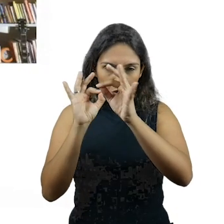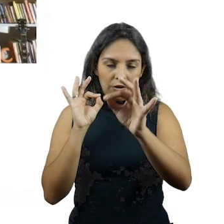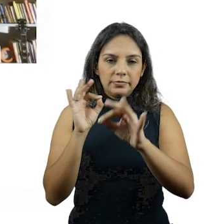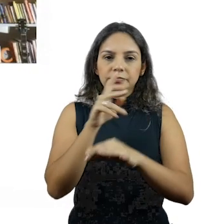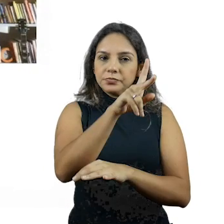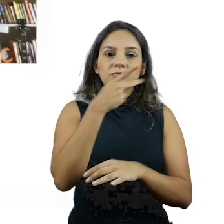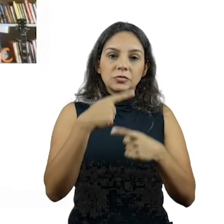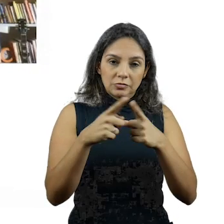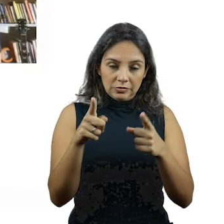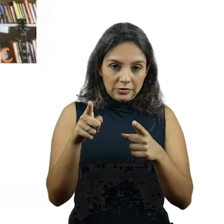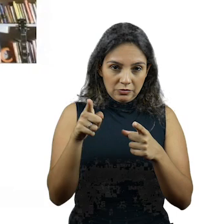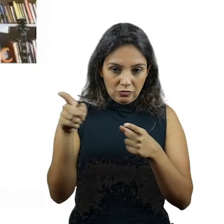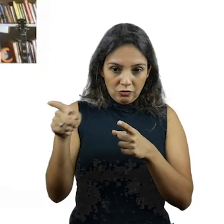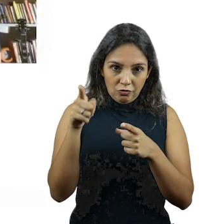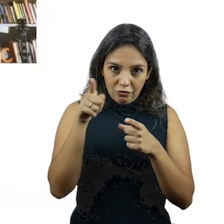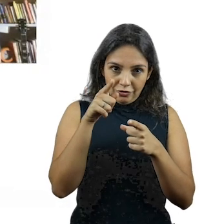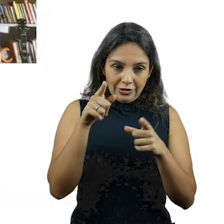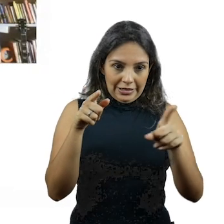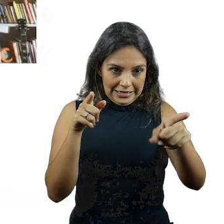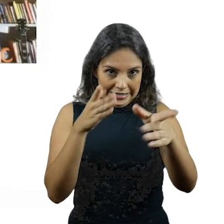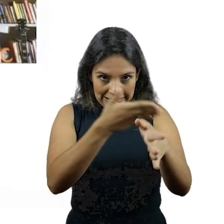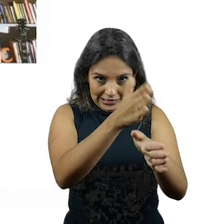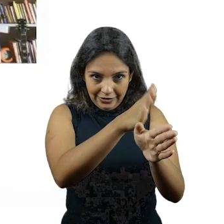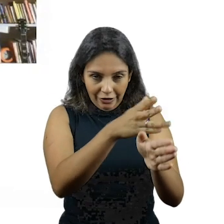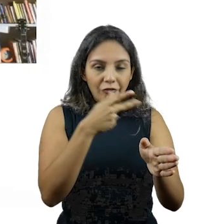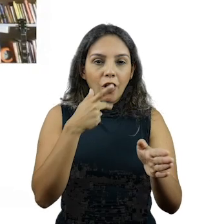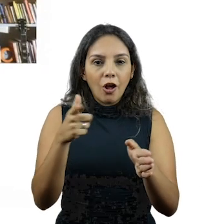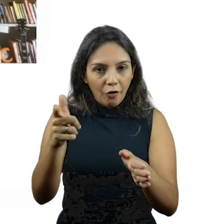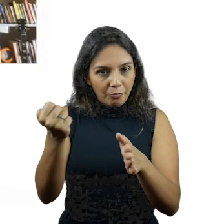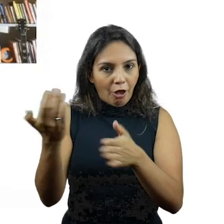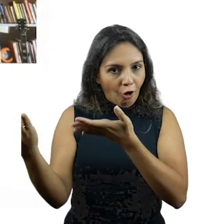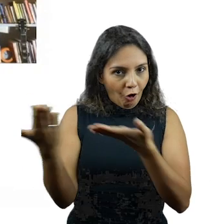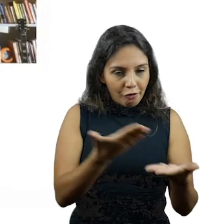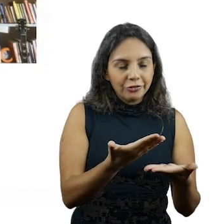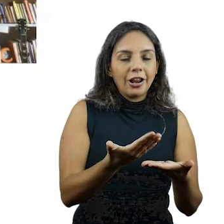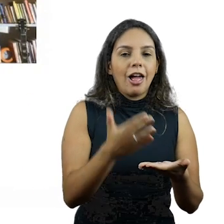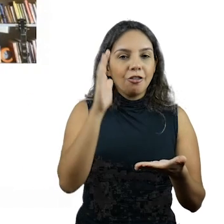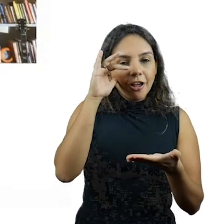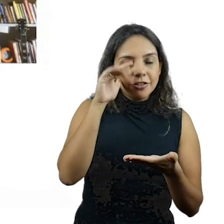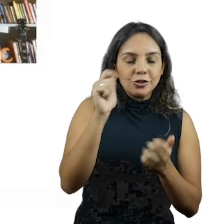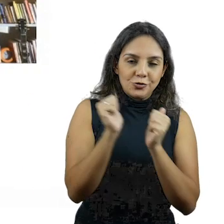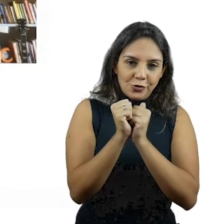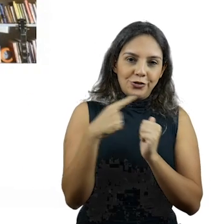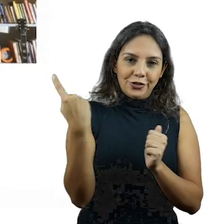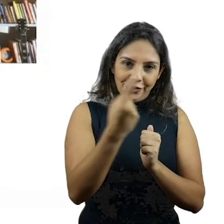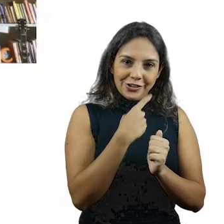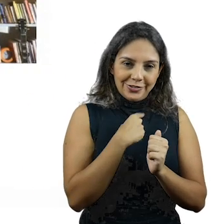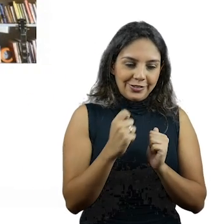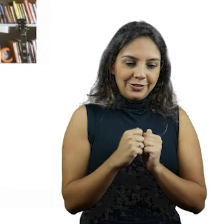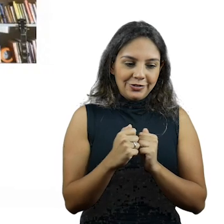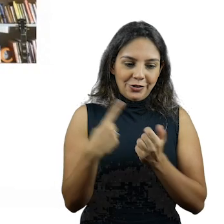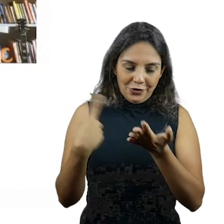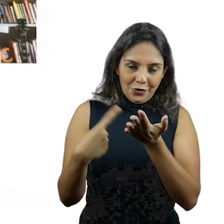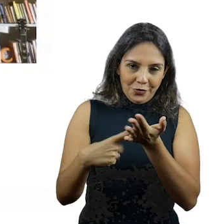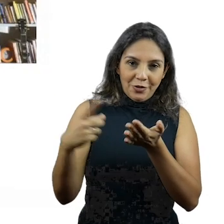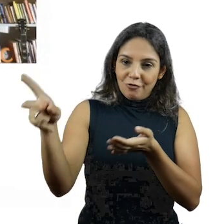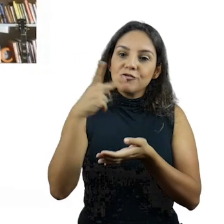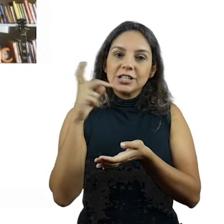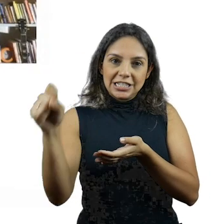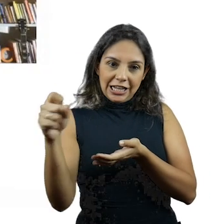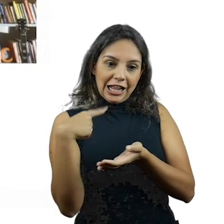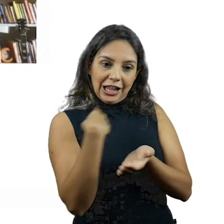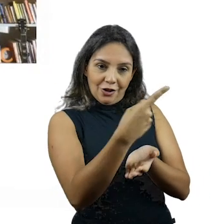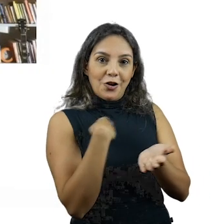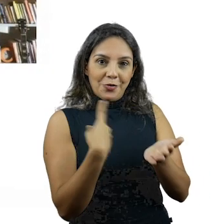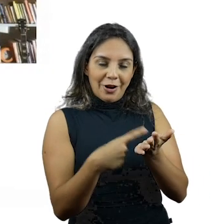Mas, Tony, você tá convidado, se quiser passar o pessoal na hora junto aí, tamo juntos. Vamos sim, vamos combinar alguma coisa. Achei bem